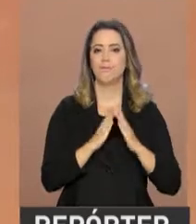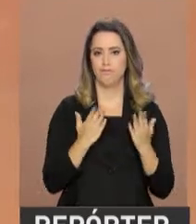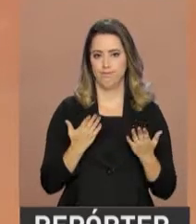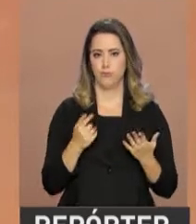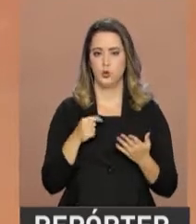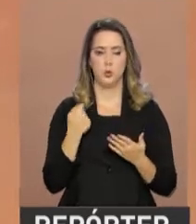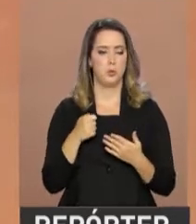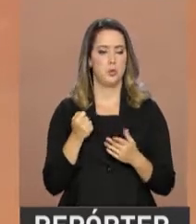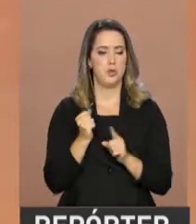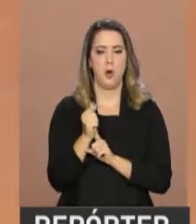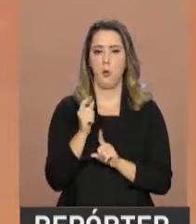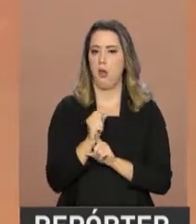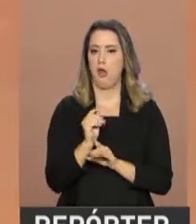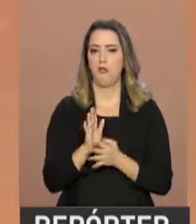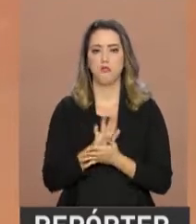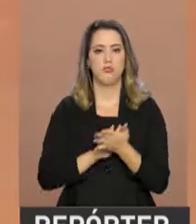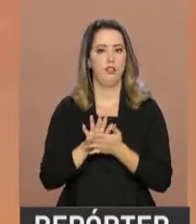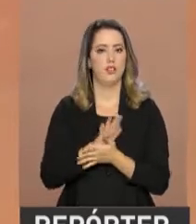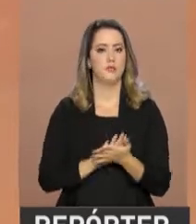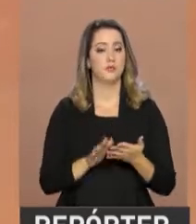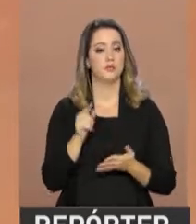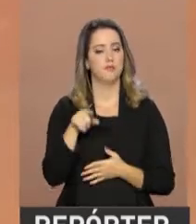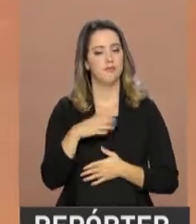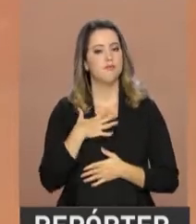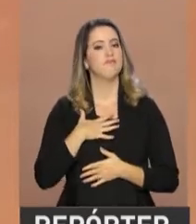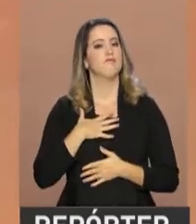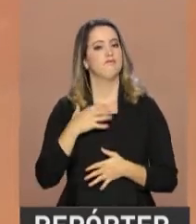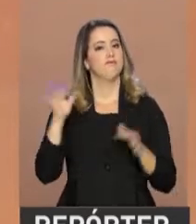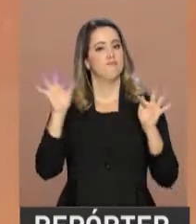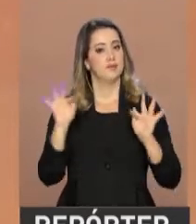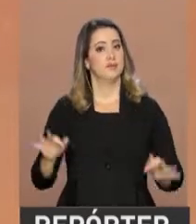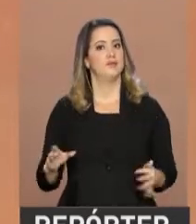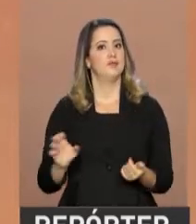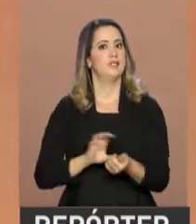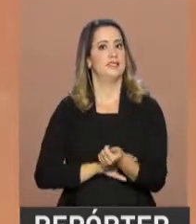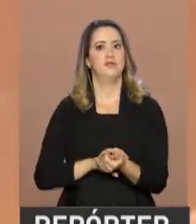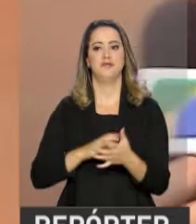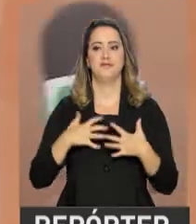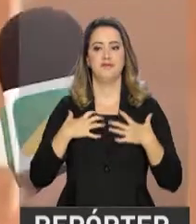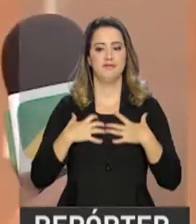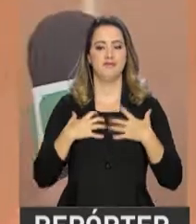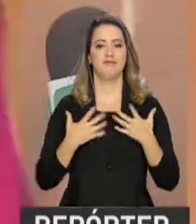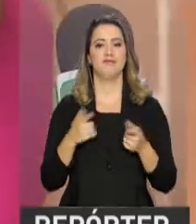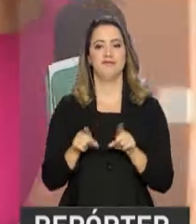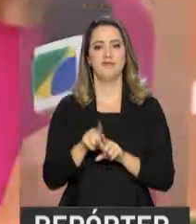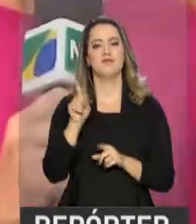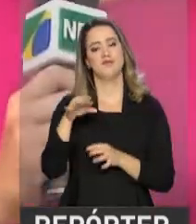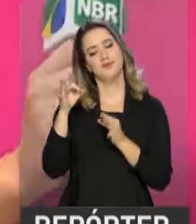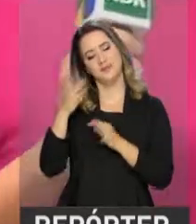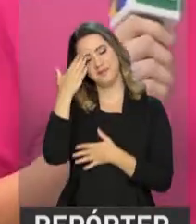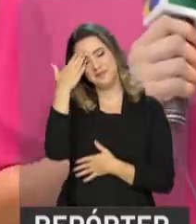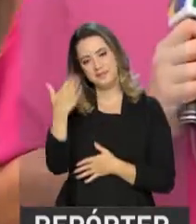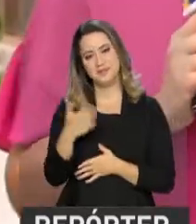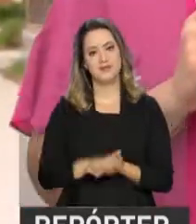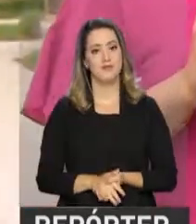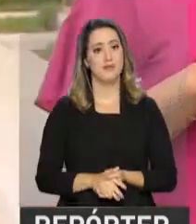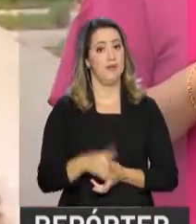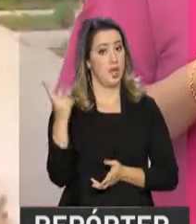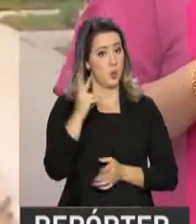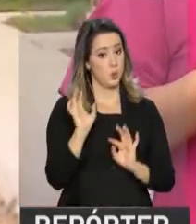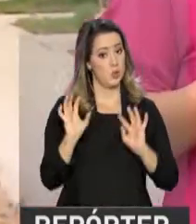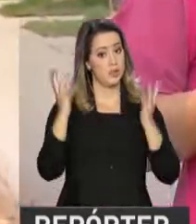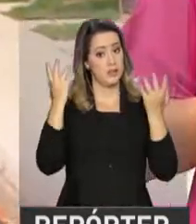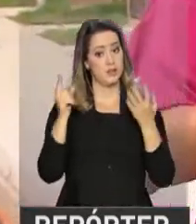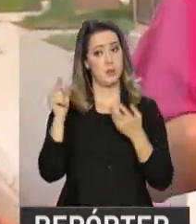morar, não vou pagar aluguel nem nada, né? Então eu estou muito feliz e ansiosa, aguardando amanhã. Tá certo, obrigada. E as duas